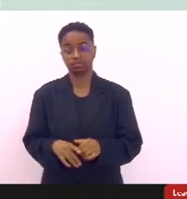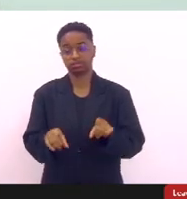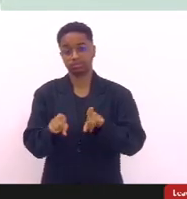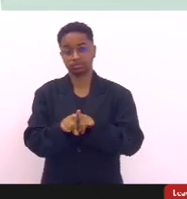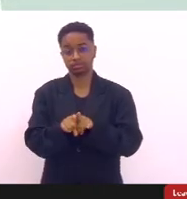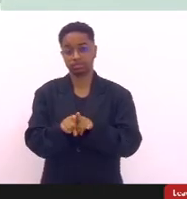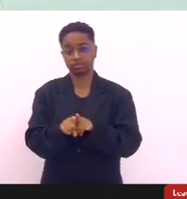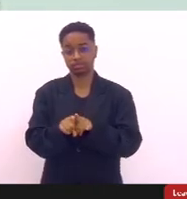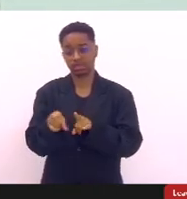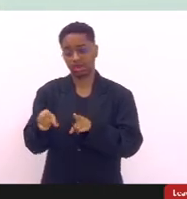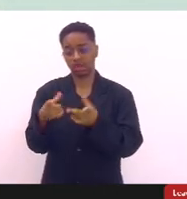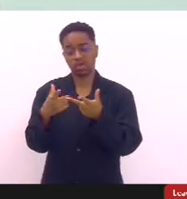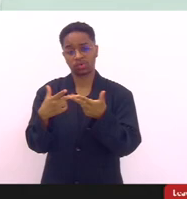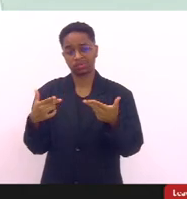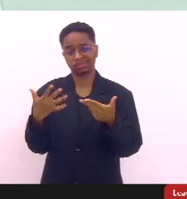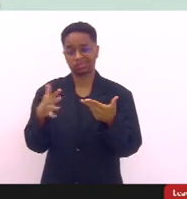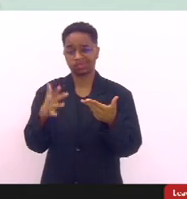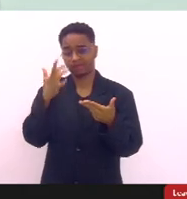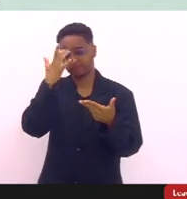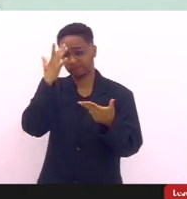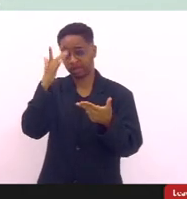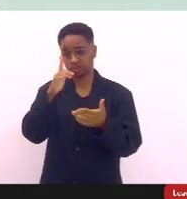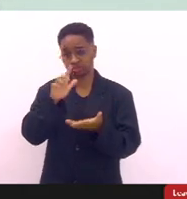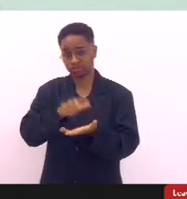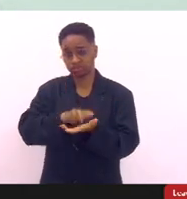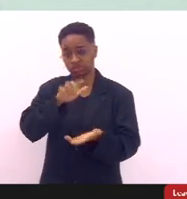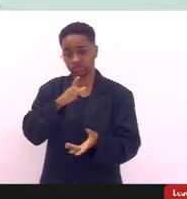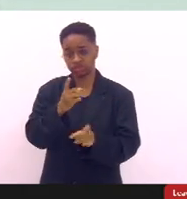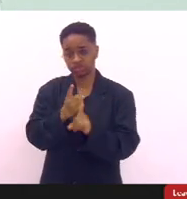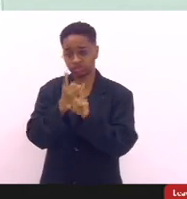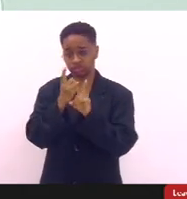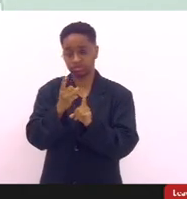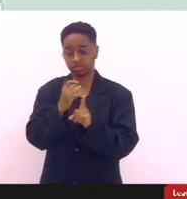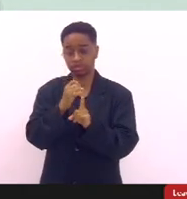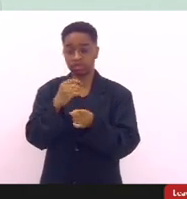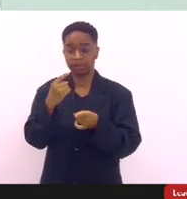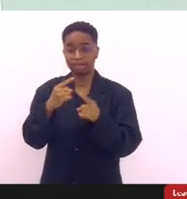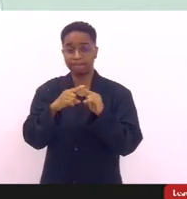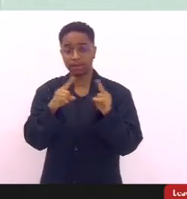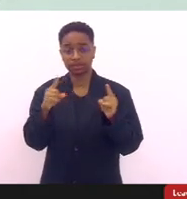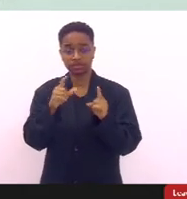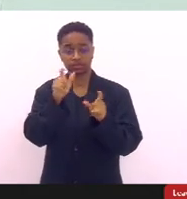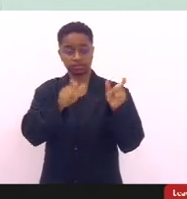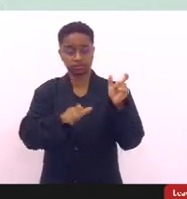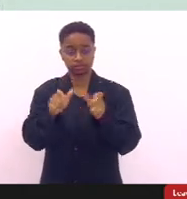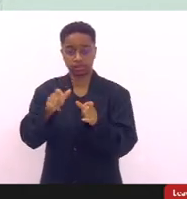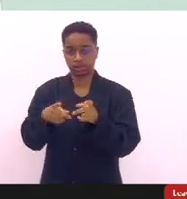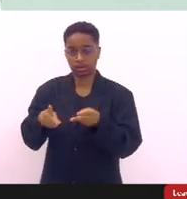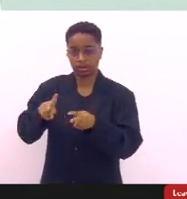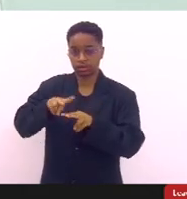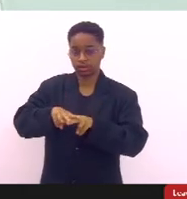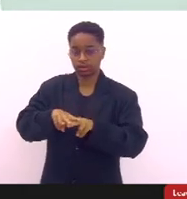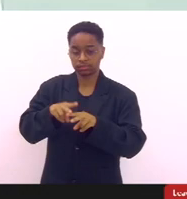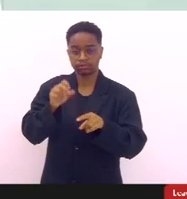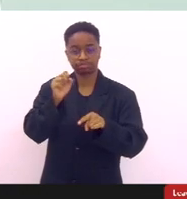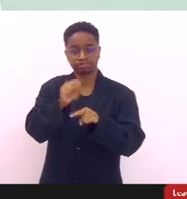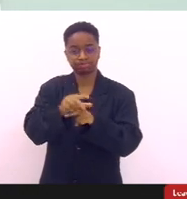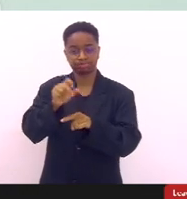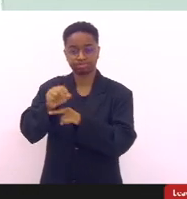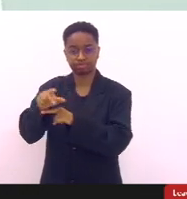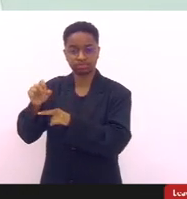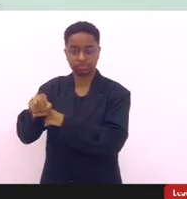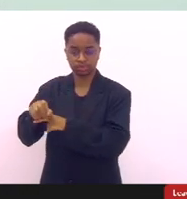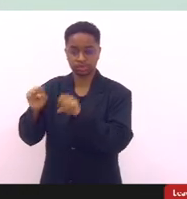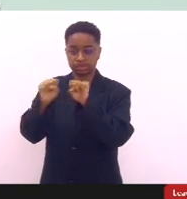fácil de detectar, que todo preso, ao entrar no sistema, mesmo que sejam 120